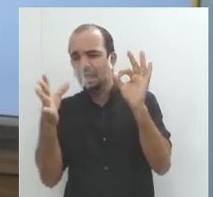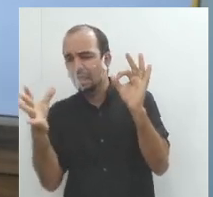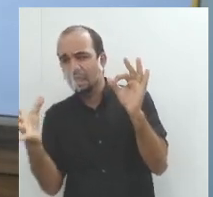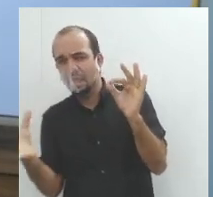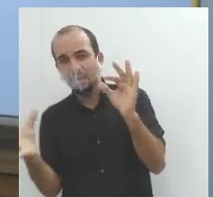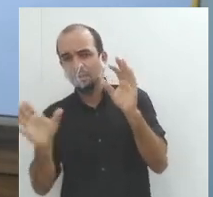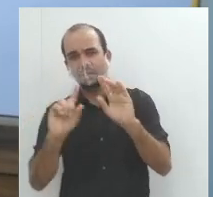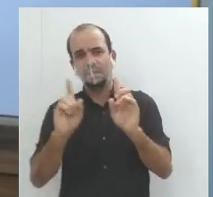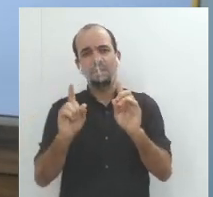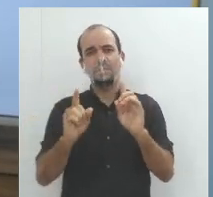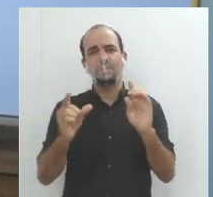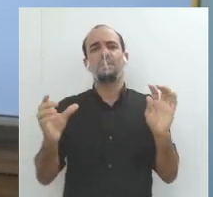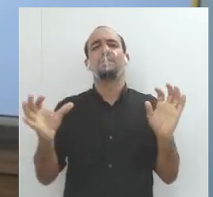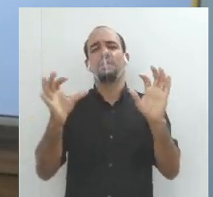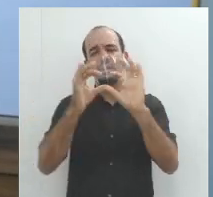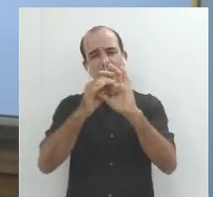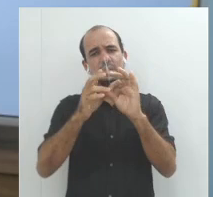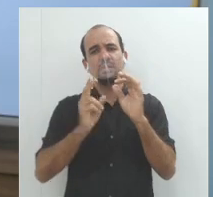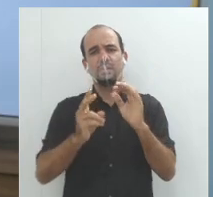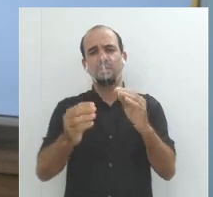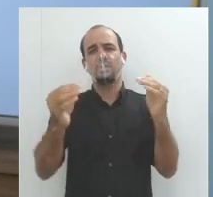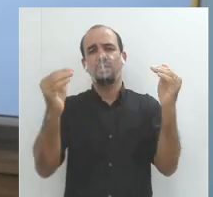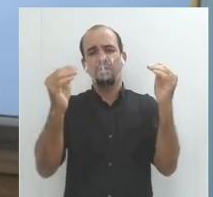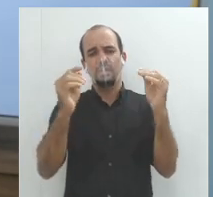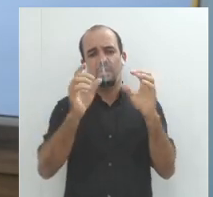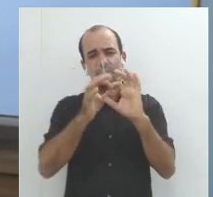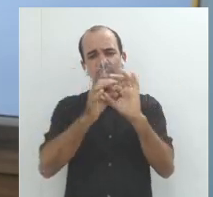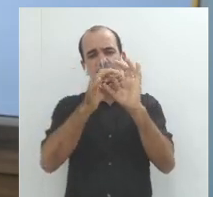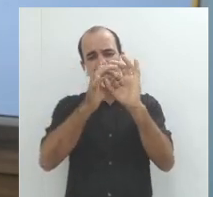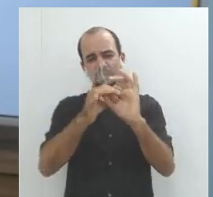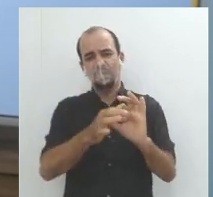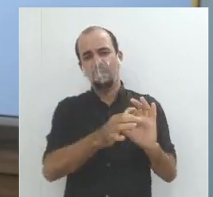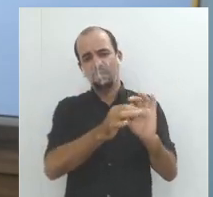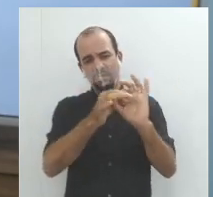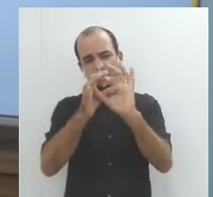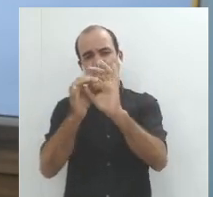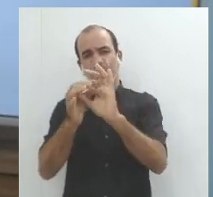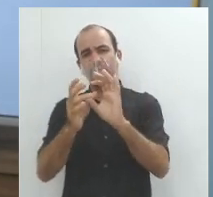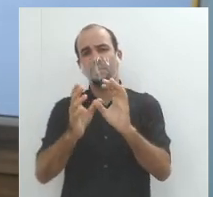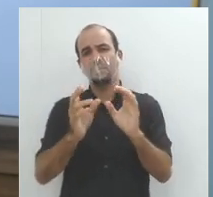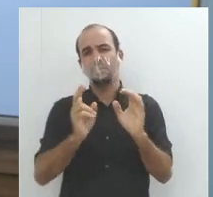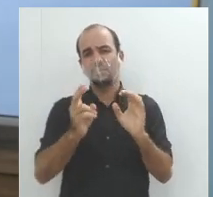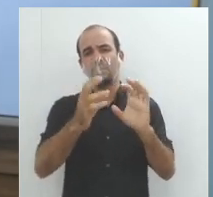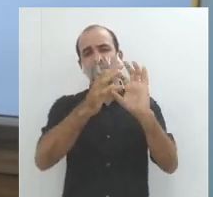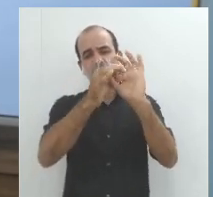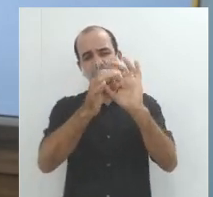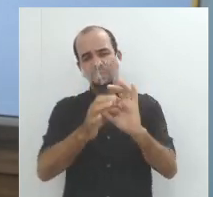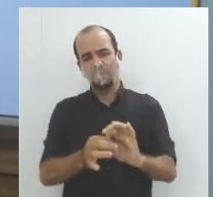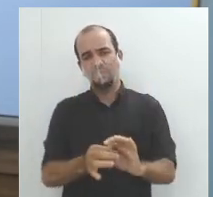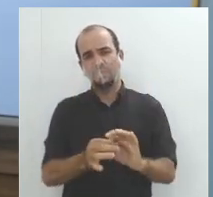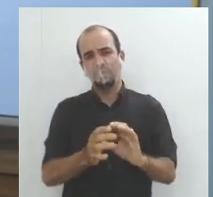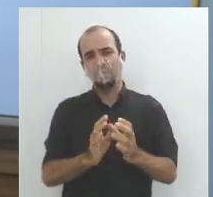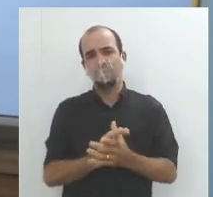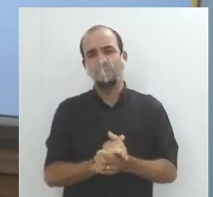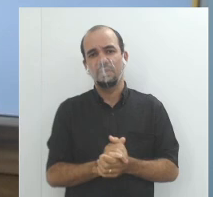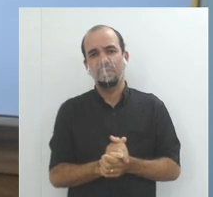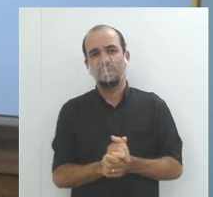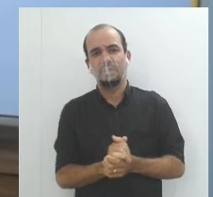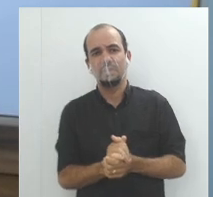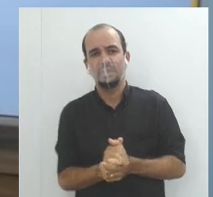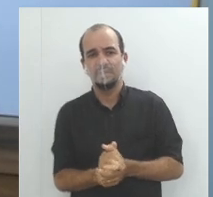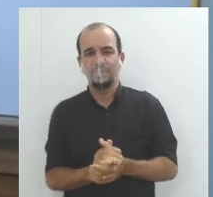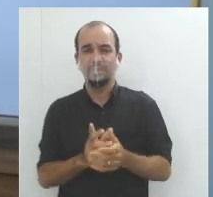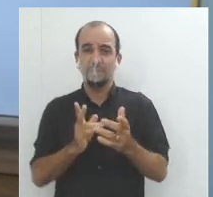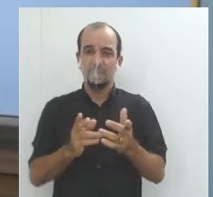grande para a compreensão? Pois é, os advérbios, eles são